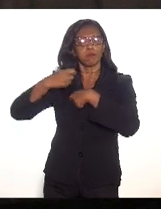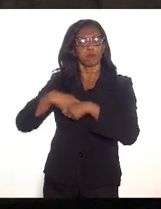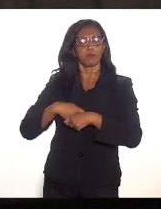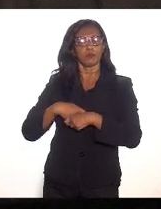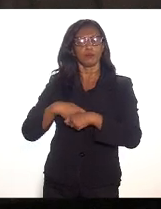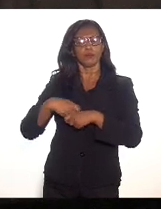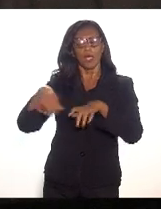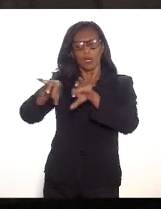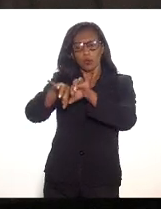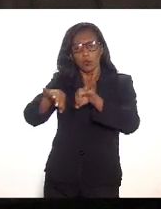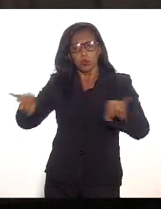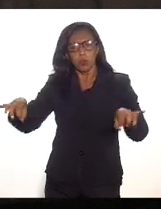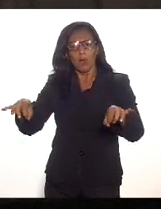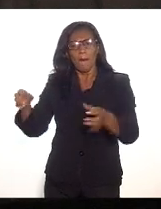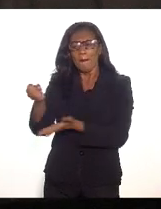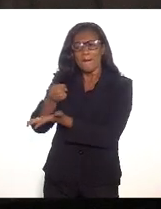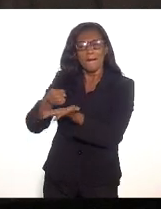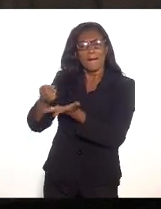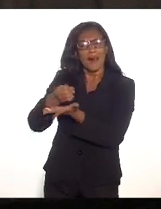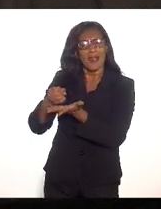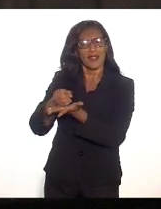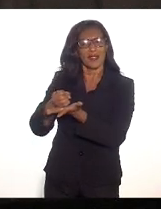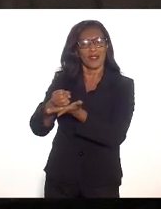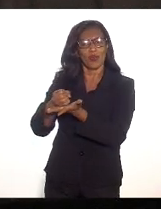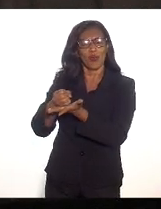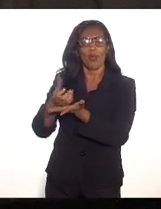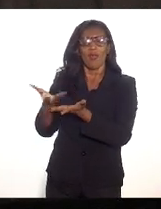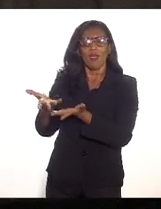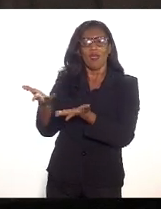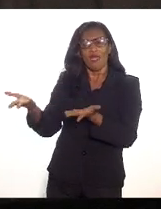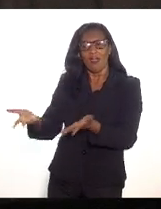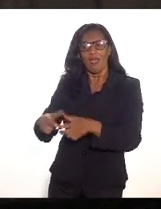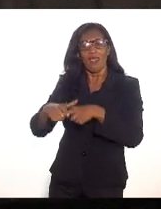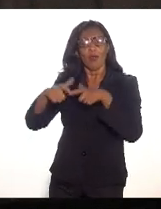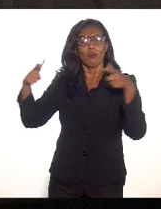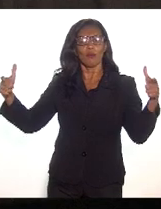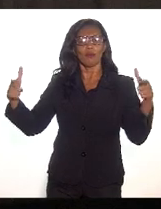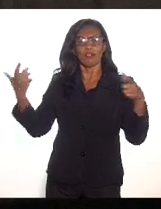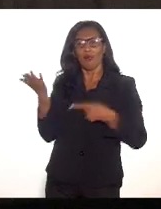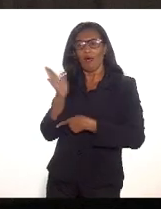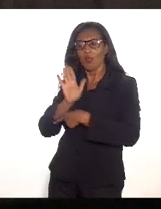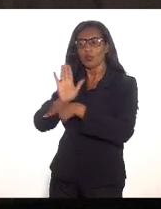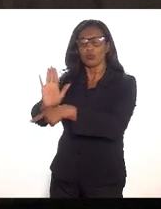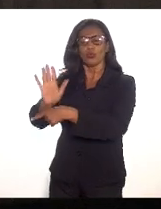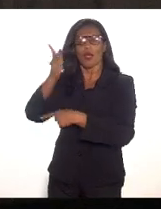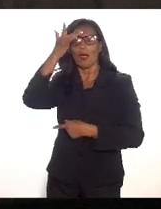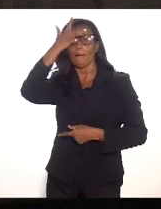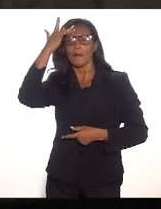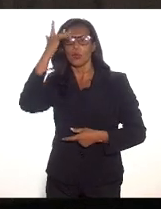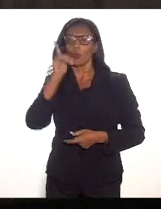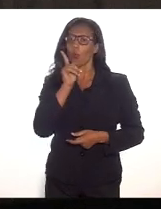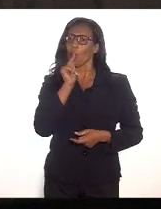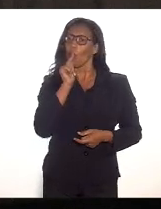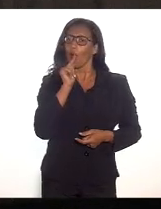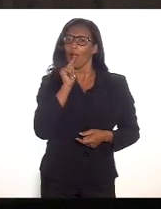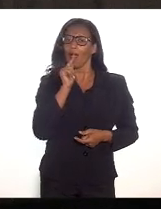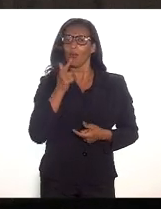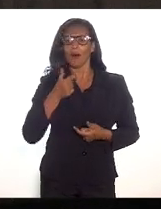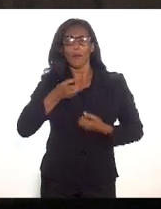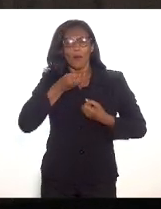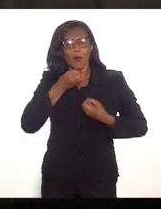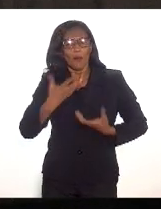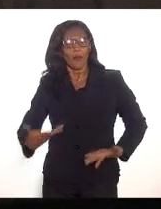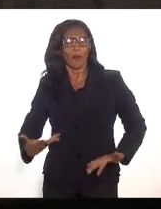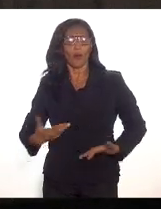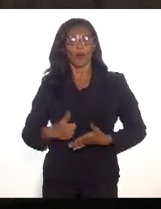do saneamento básico, de aumentar a capacidade de atender a população com água potável, principalmente